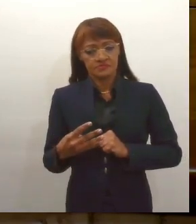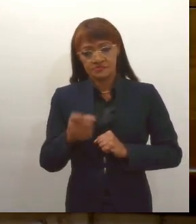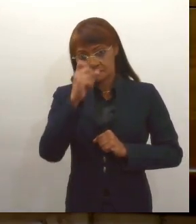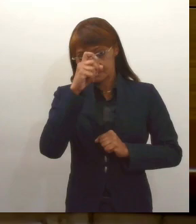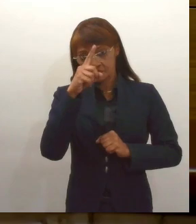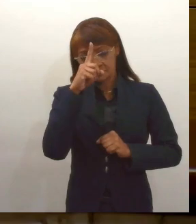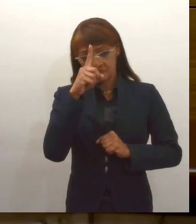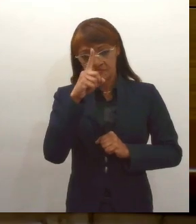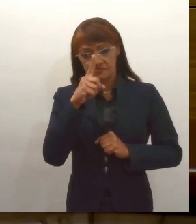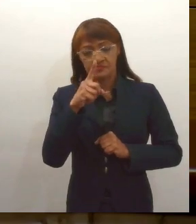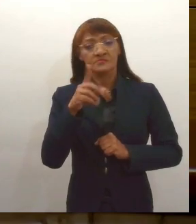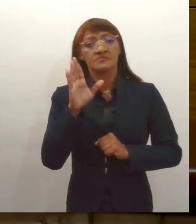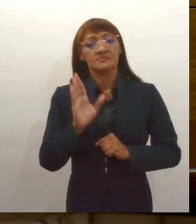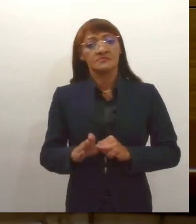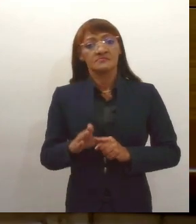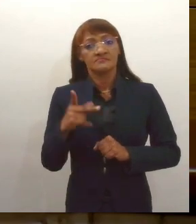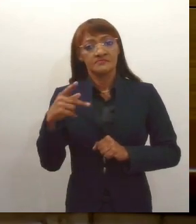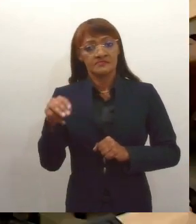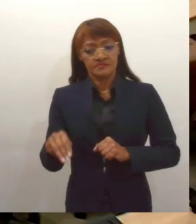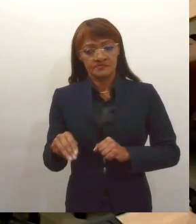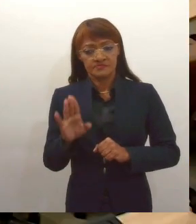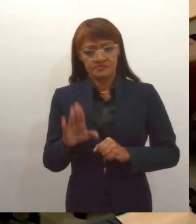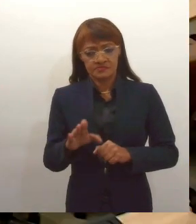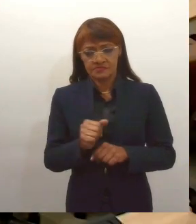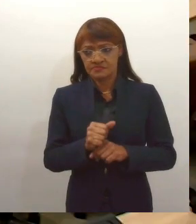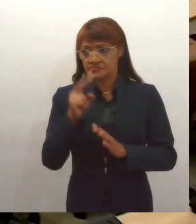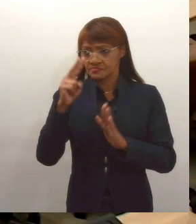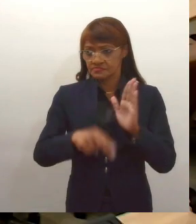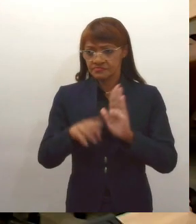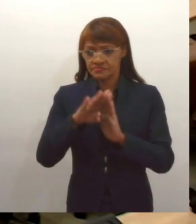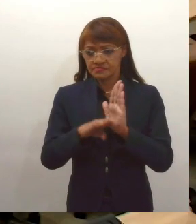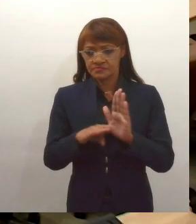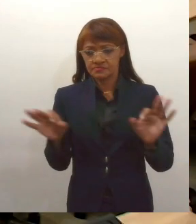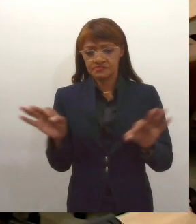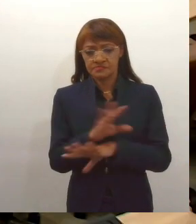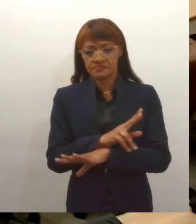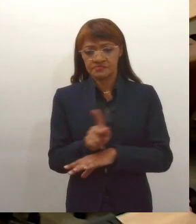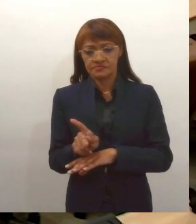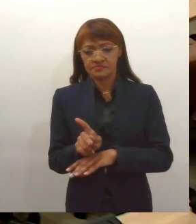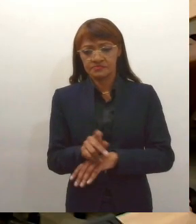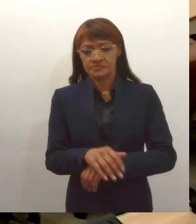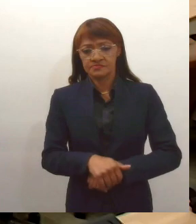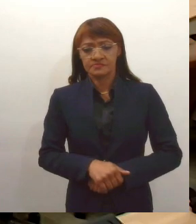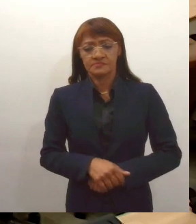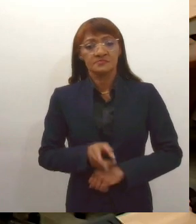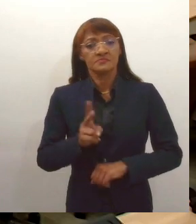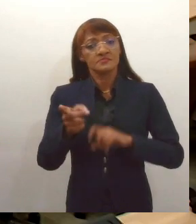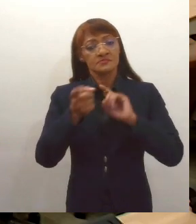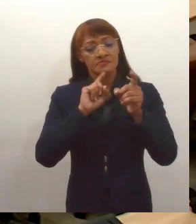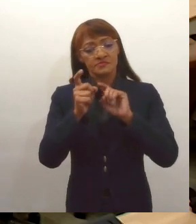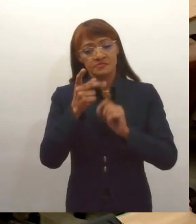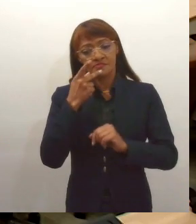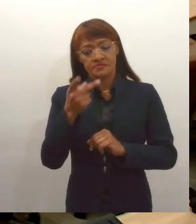li do expediente sen Presidente ainda no pequeno expediente com a palavra ao Deputado Luiz Fonseca